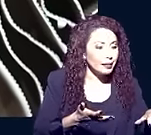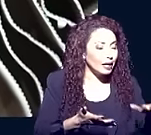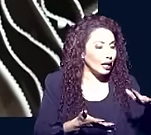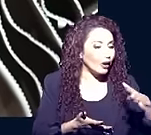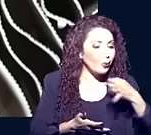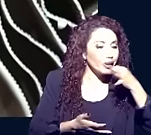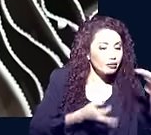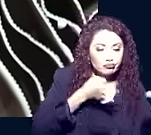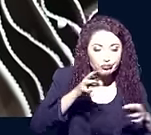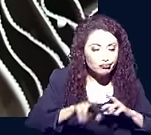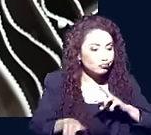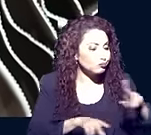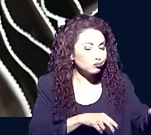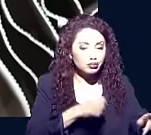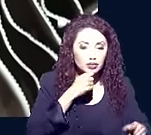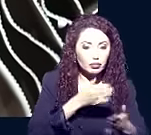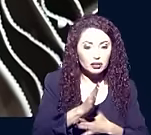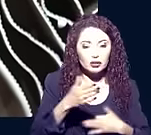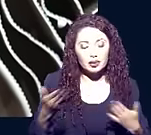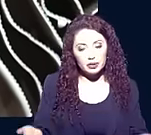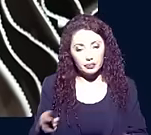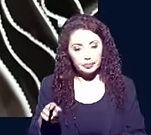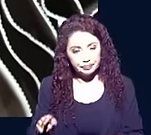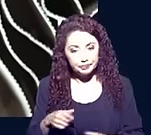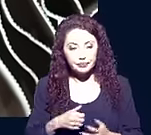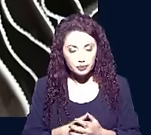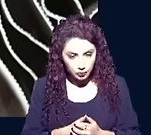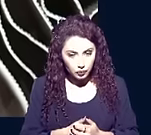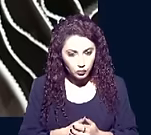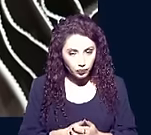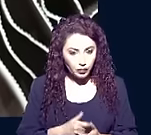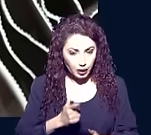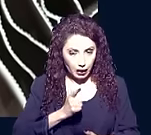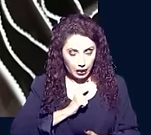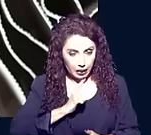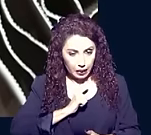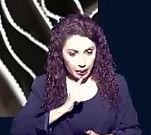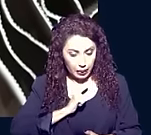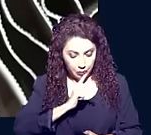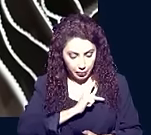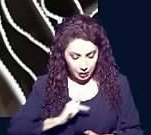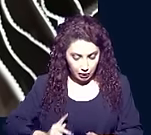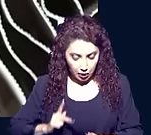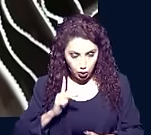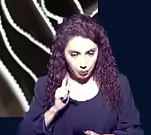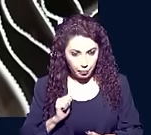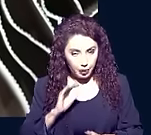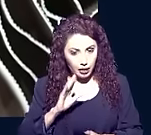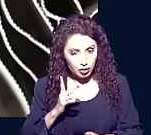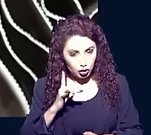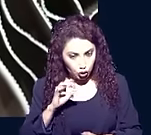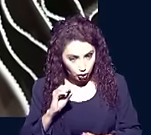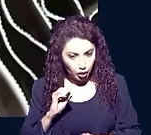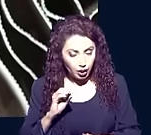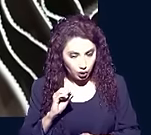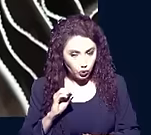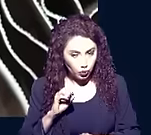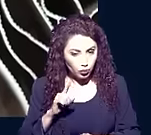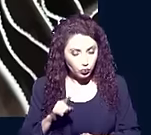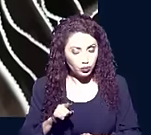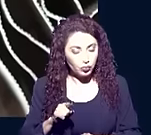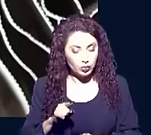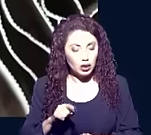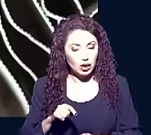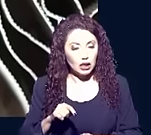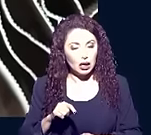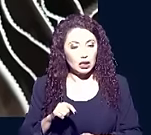bastante Claro é o presidente Pacheco que é o presidente do congresso nacional de onde eu faço parte portanto é o presidente das duas casas que representa as